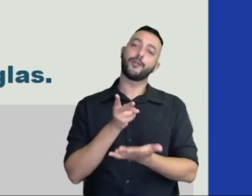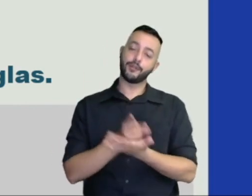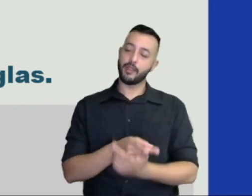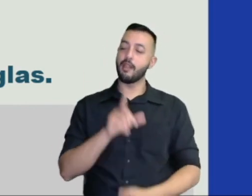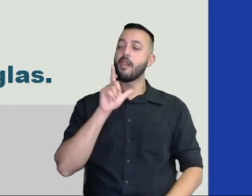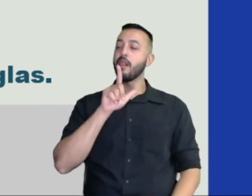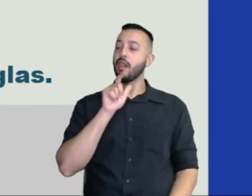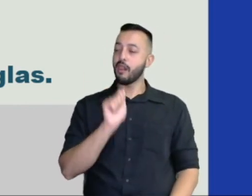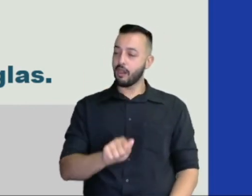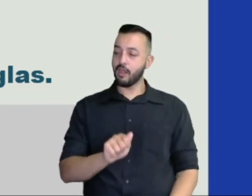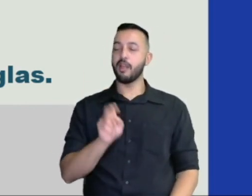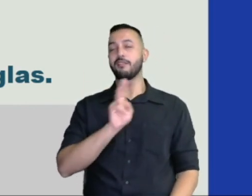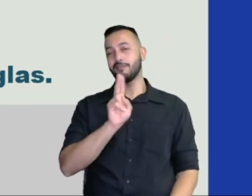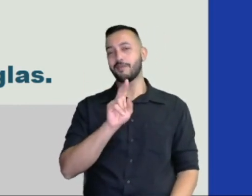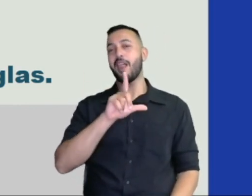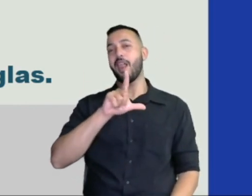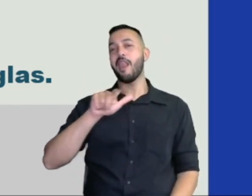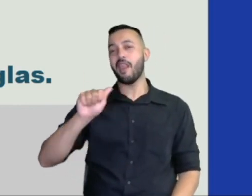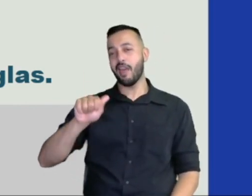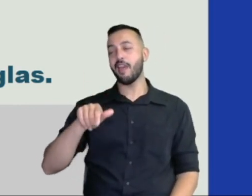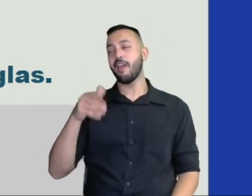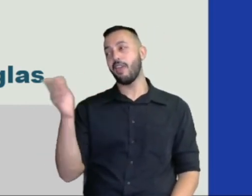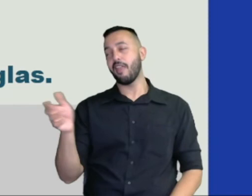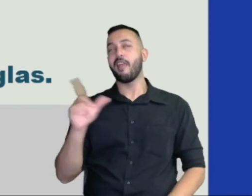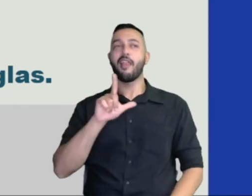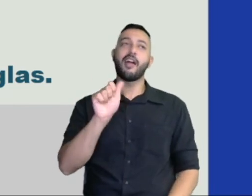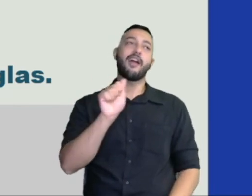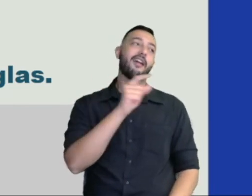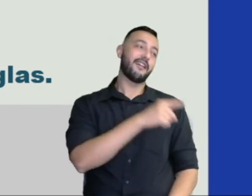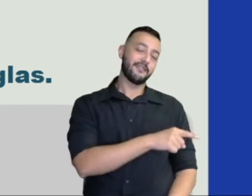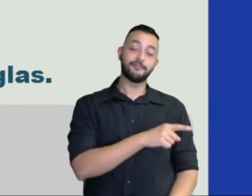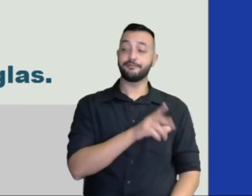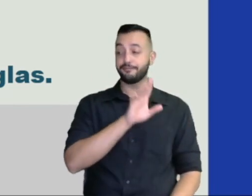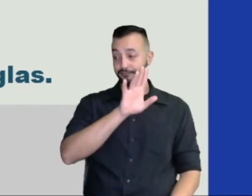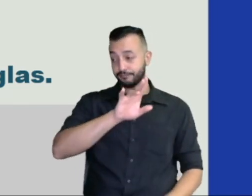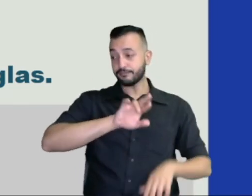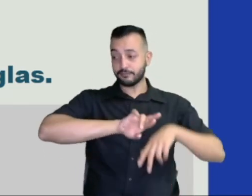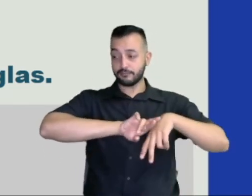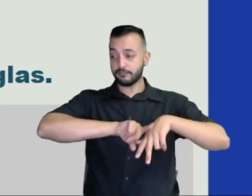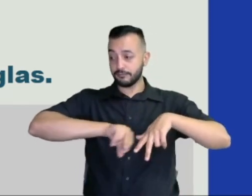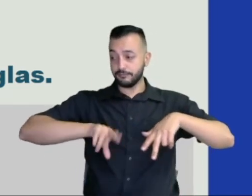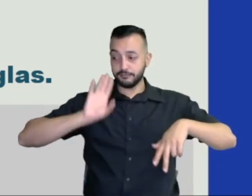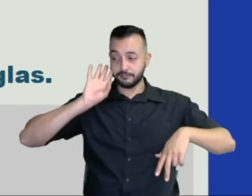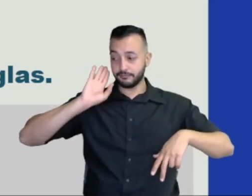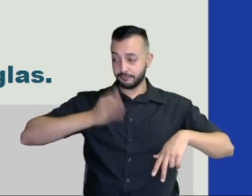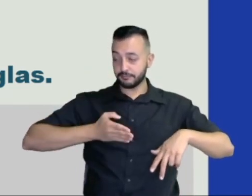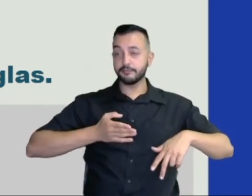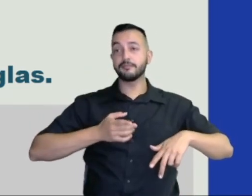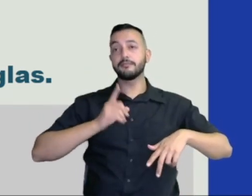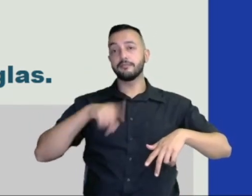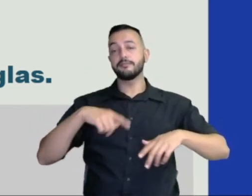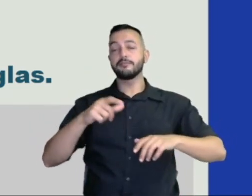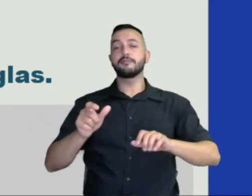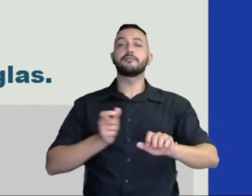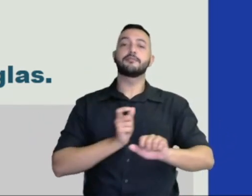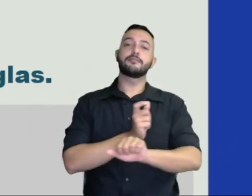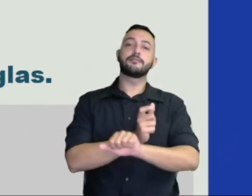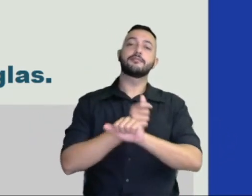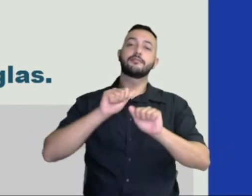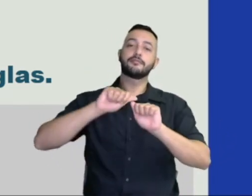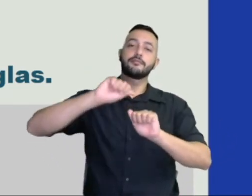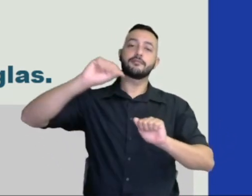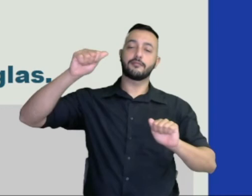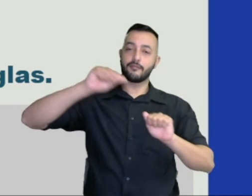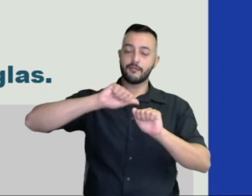la Ângela, la Ana, certo? E quando o gênero é definido pelo artigo. Que gênero?